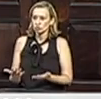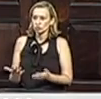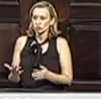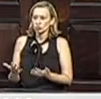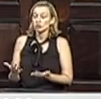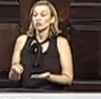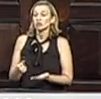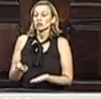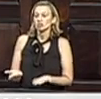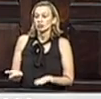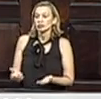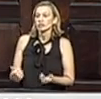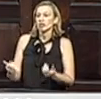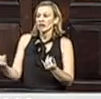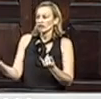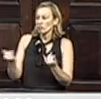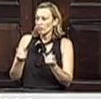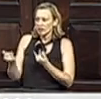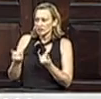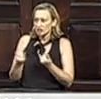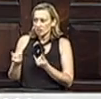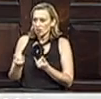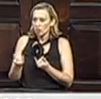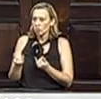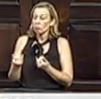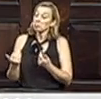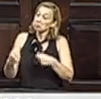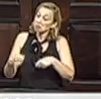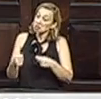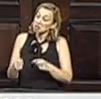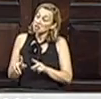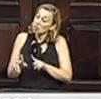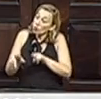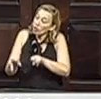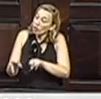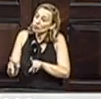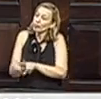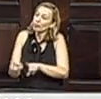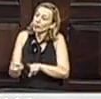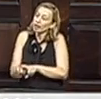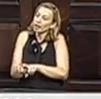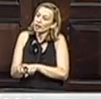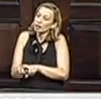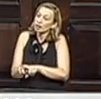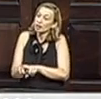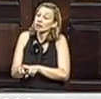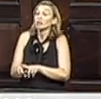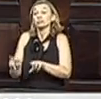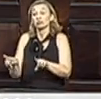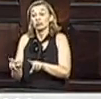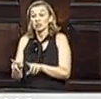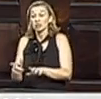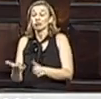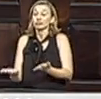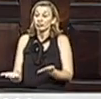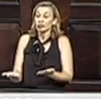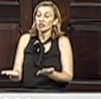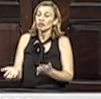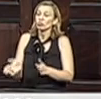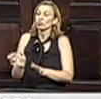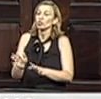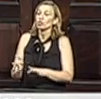de formação, tem que ter tratamento idêntico. E ele enfatiza o risco à sua própria